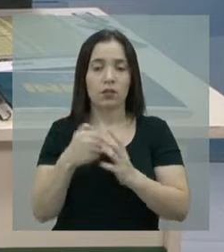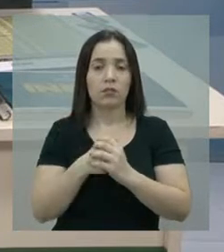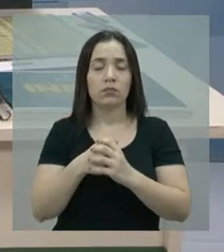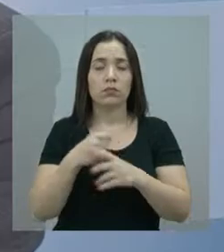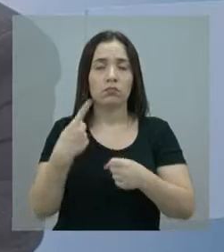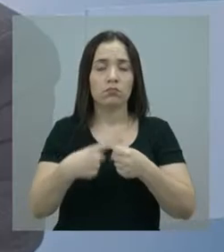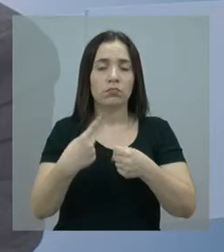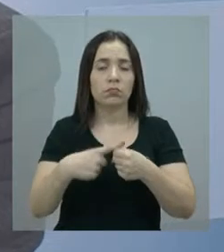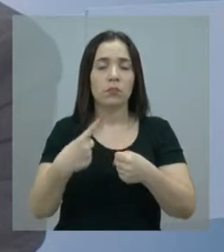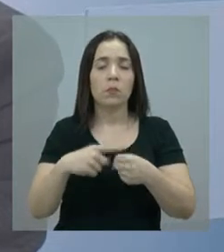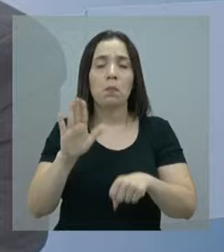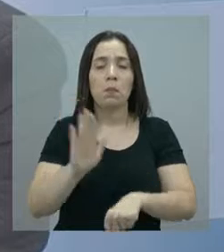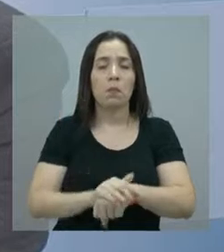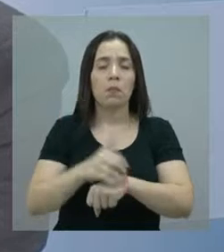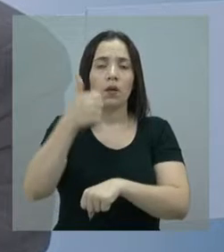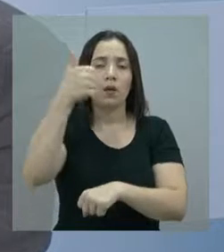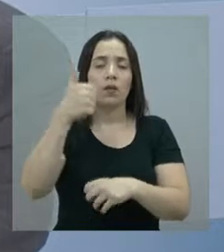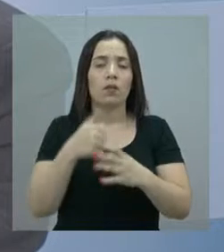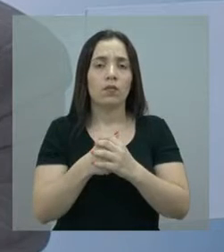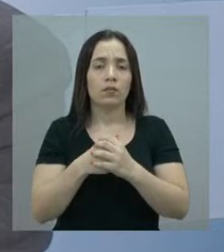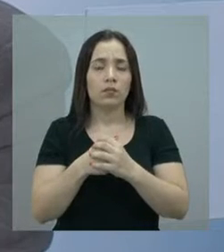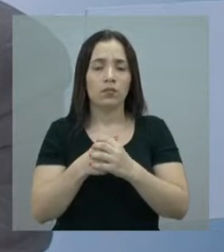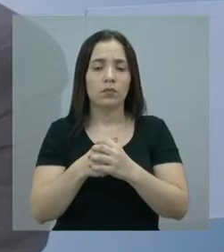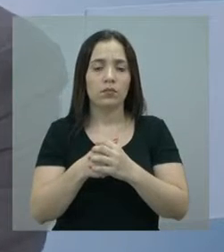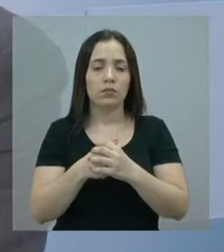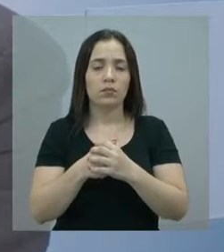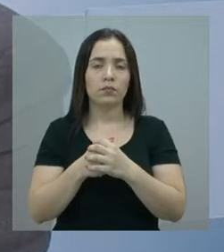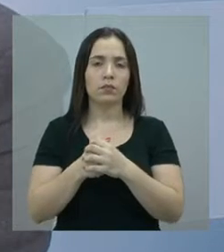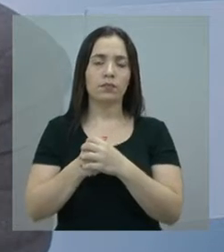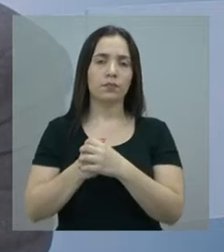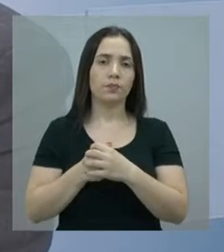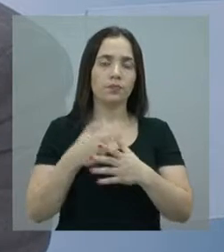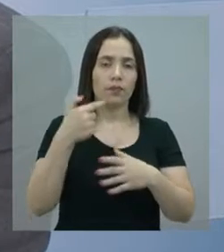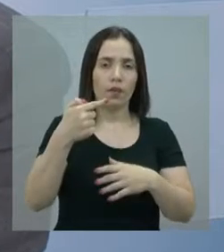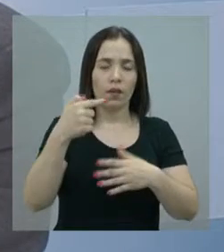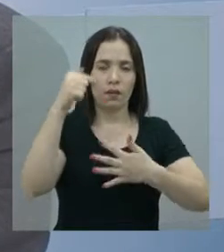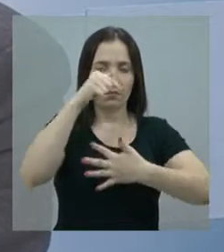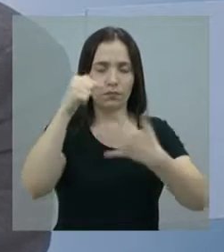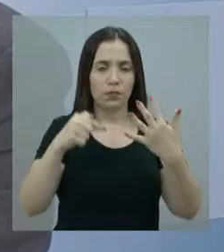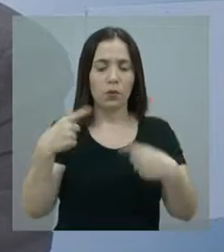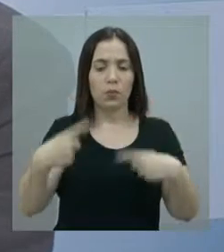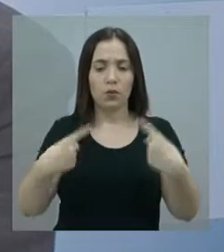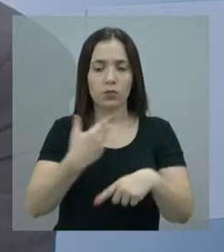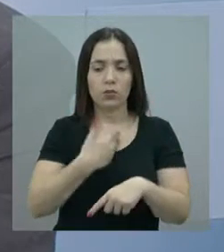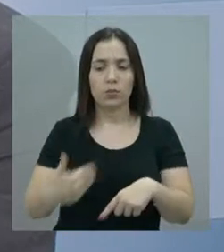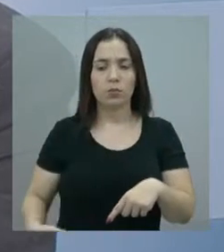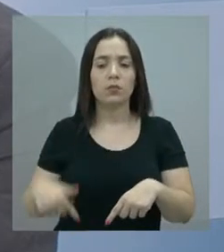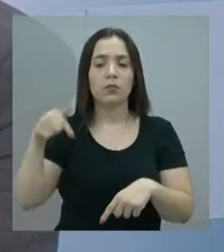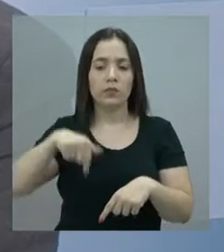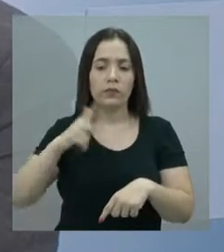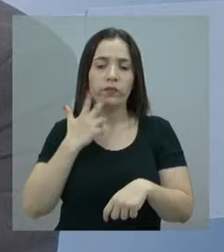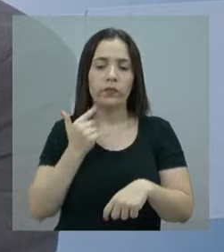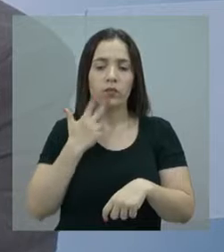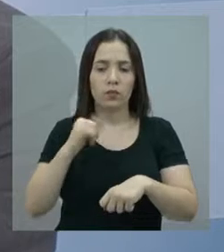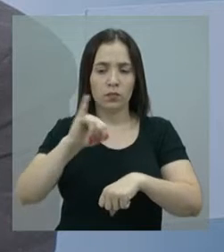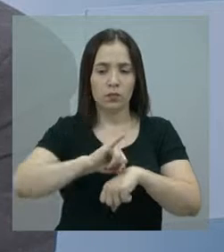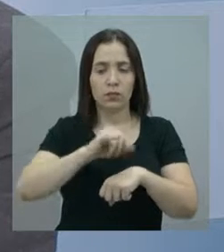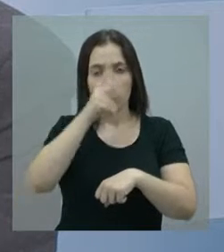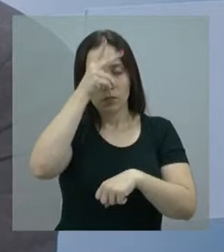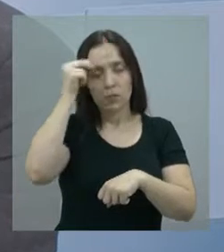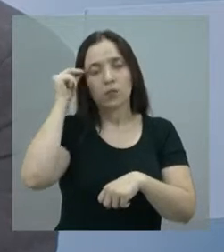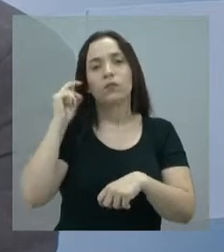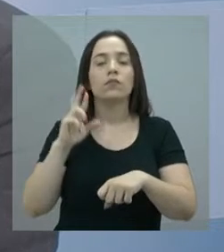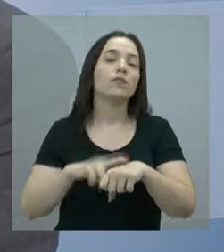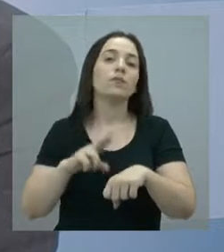teve melhor desempenho, melhor média dessas 7 dimensões de políticas públicas foi Fortaleza. O prefeito